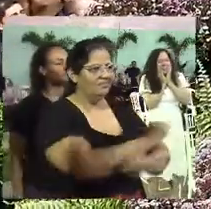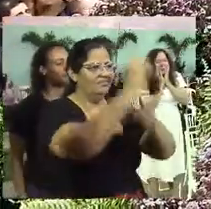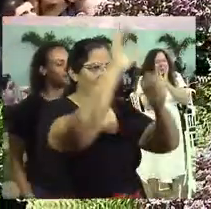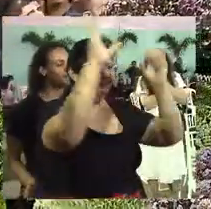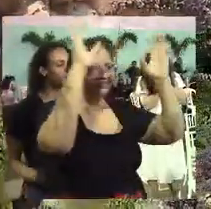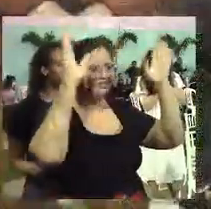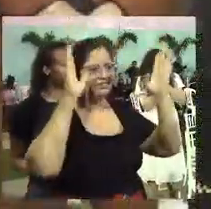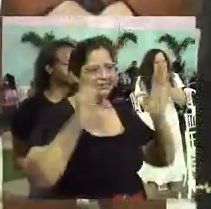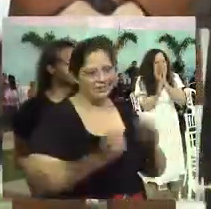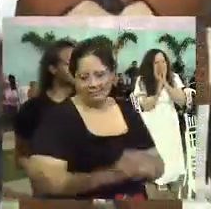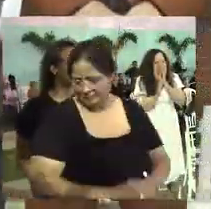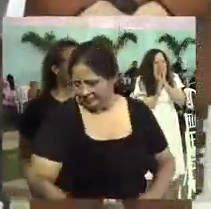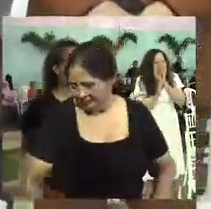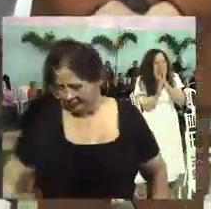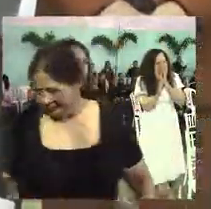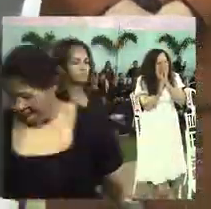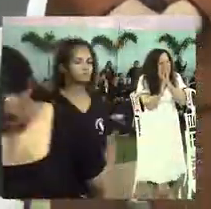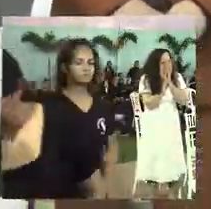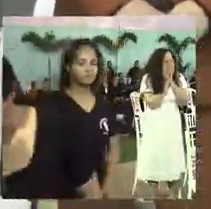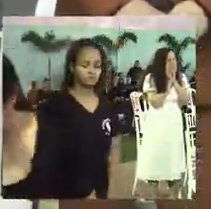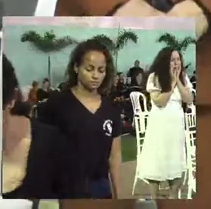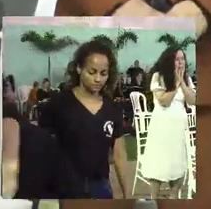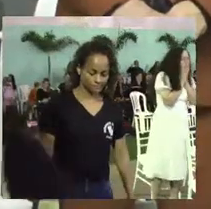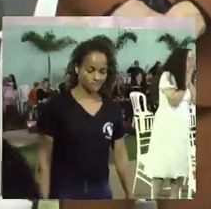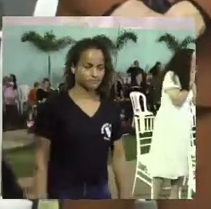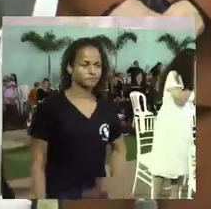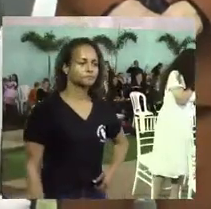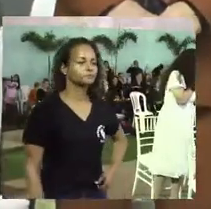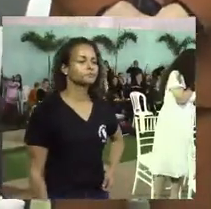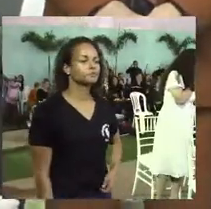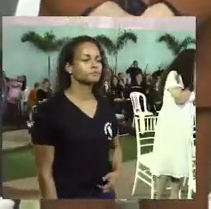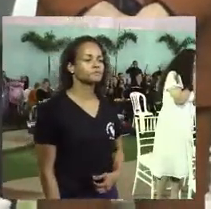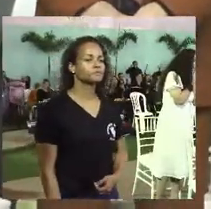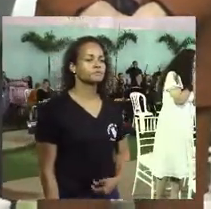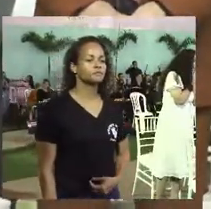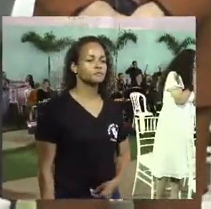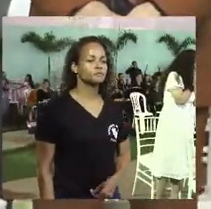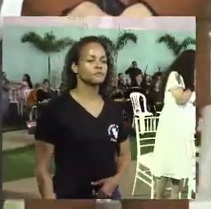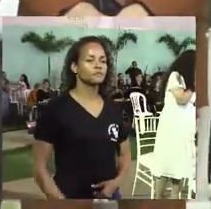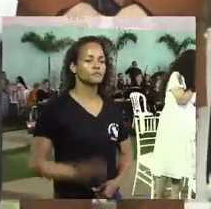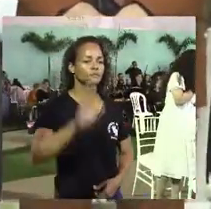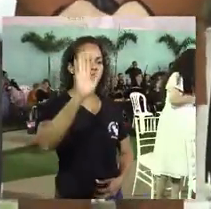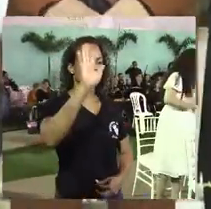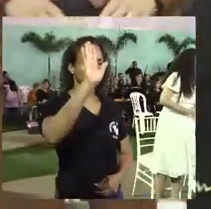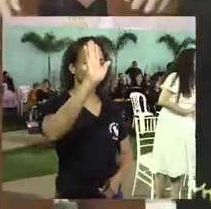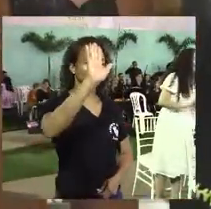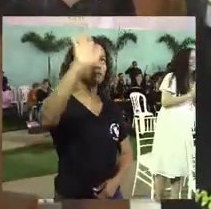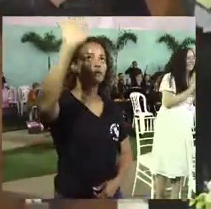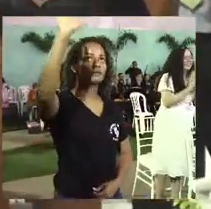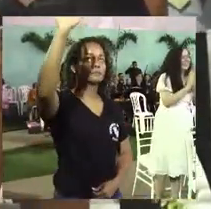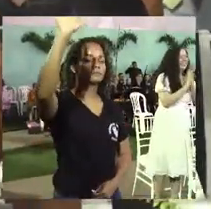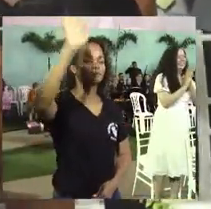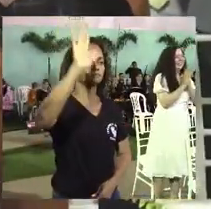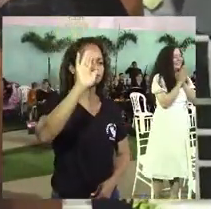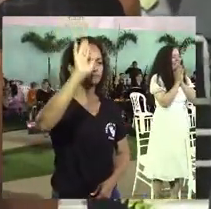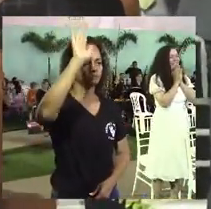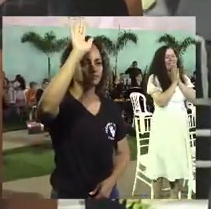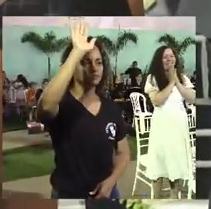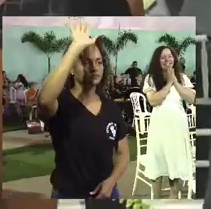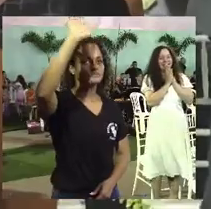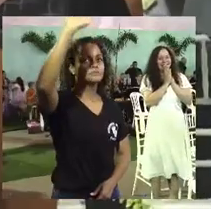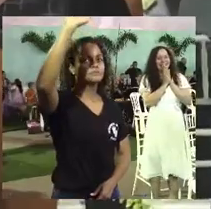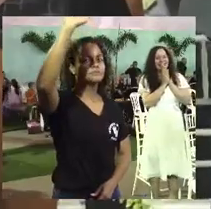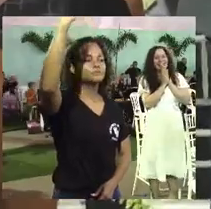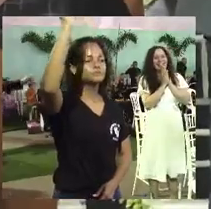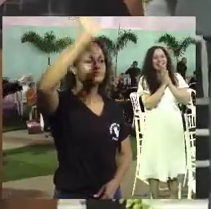de Deus arrancou o filho pródigo lá do chiqueiro de porcos é o que você vai fazer agora levante seu amorzinho pro céu mais alto mas alto